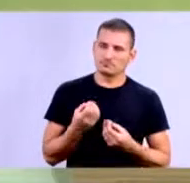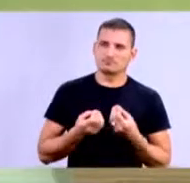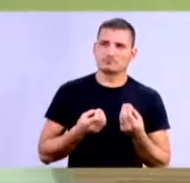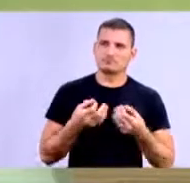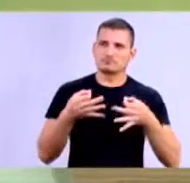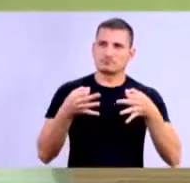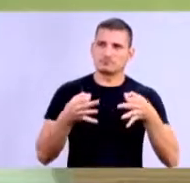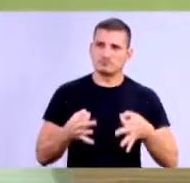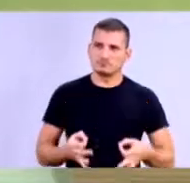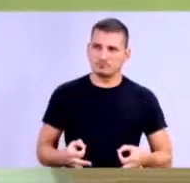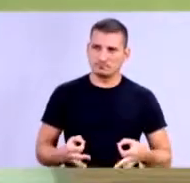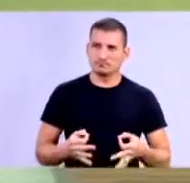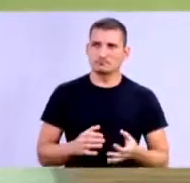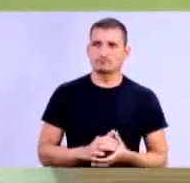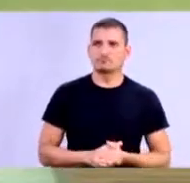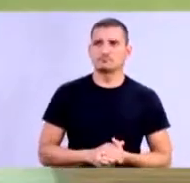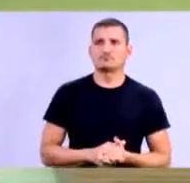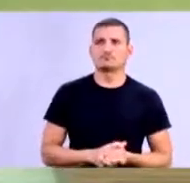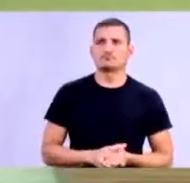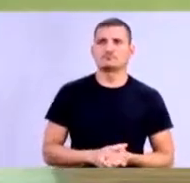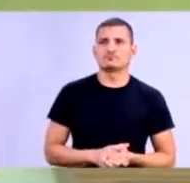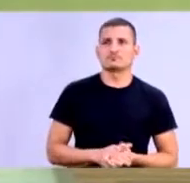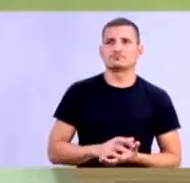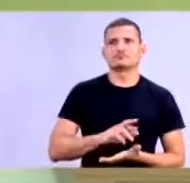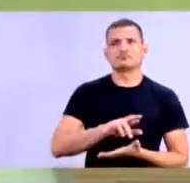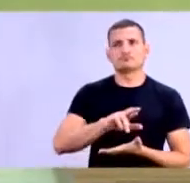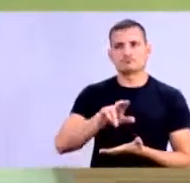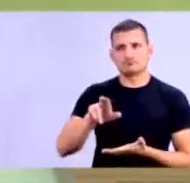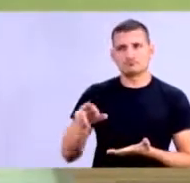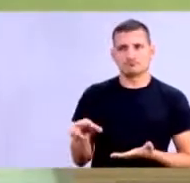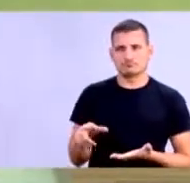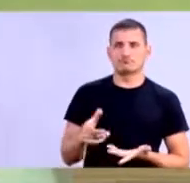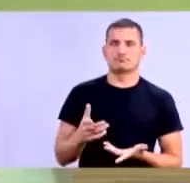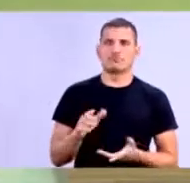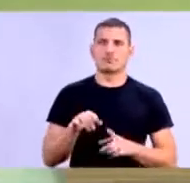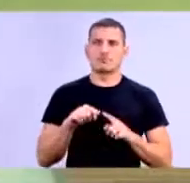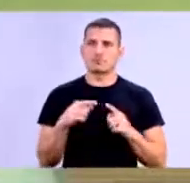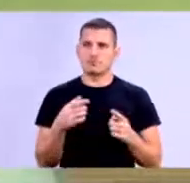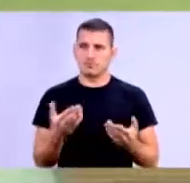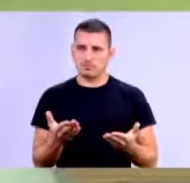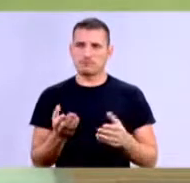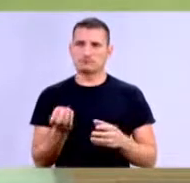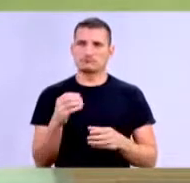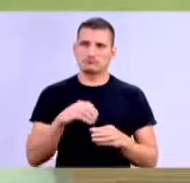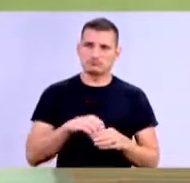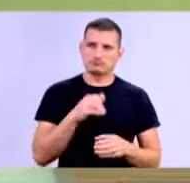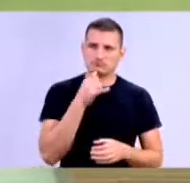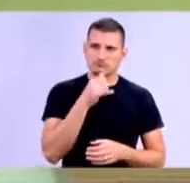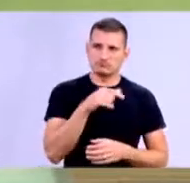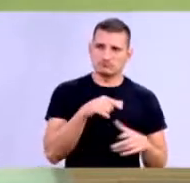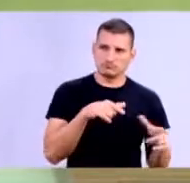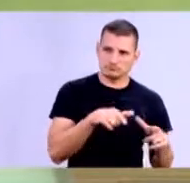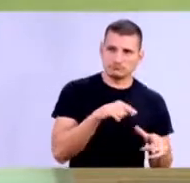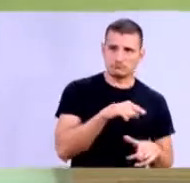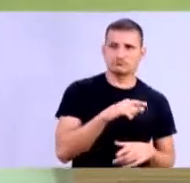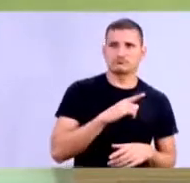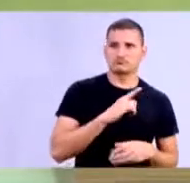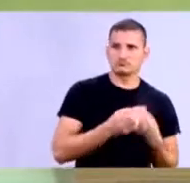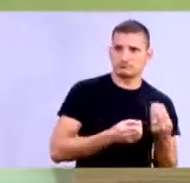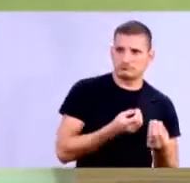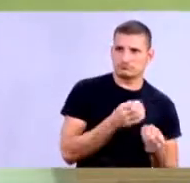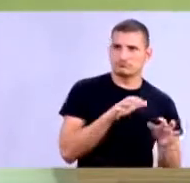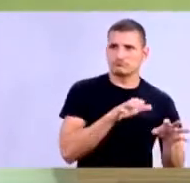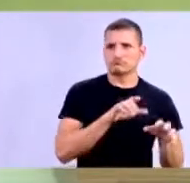nos diversos meios com os quais nós estamos inseridos. Se é no trabalho, tem uma forma de se abordar, se é